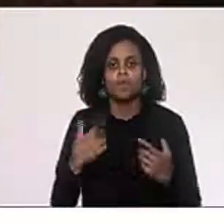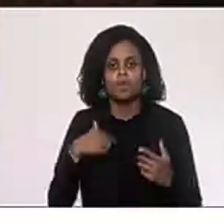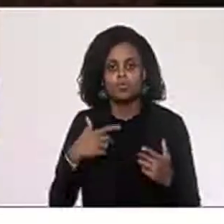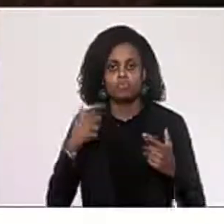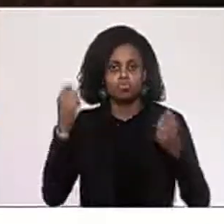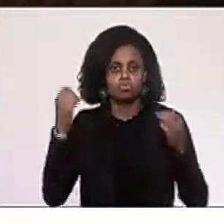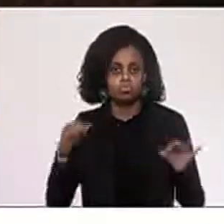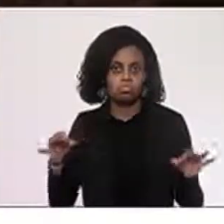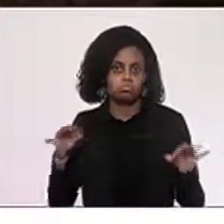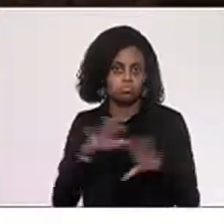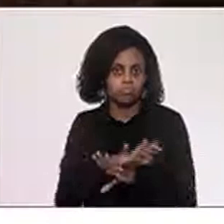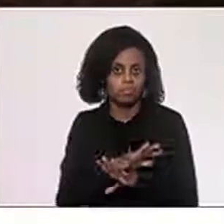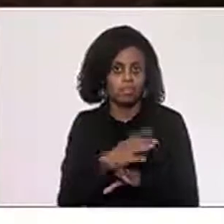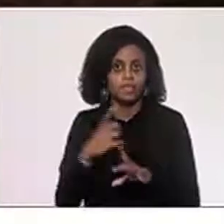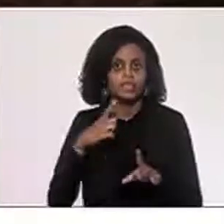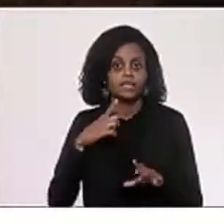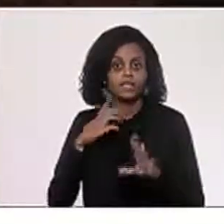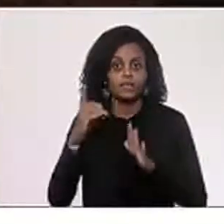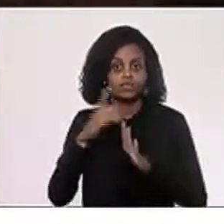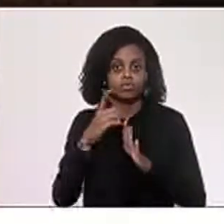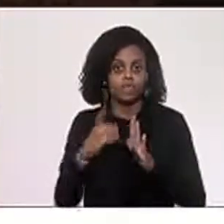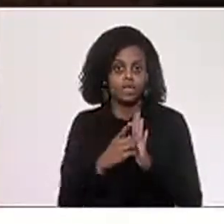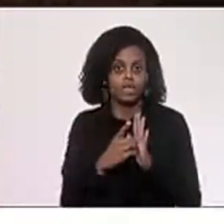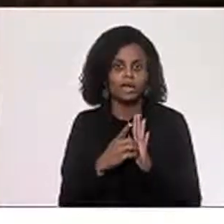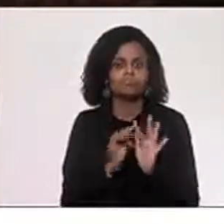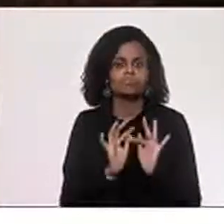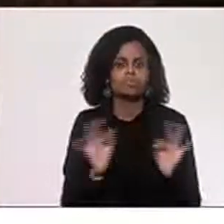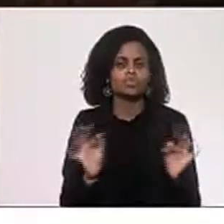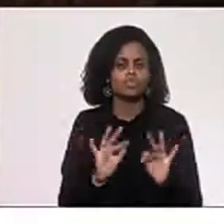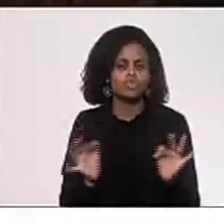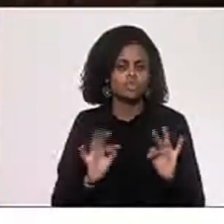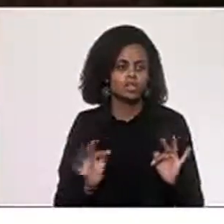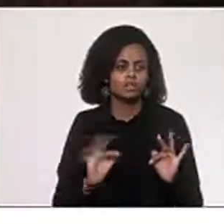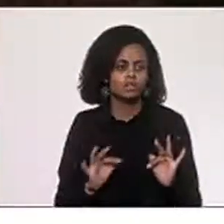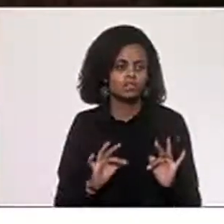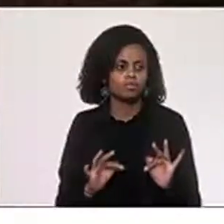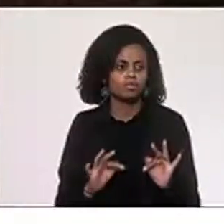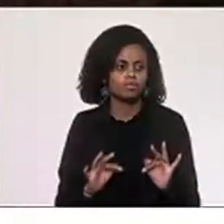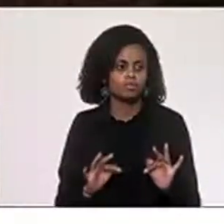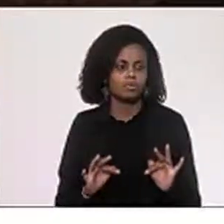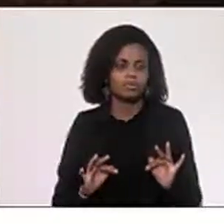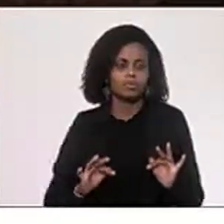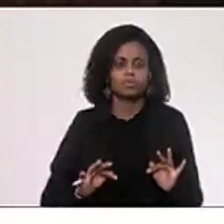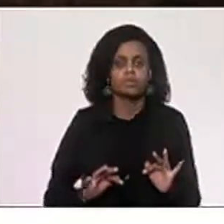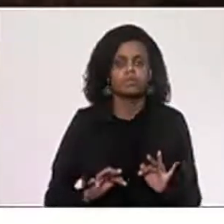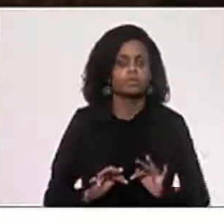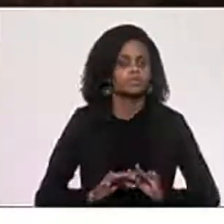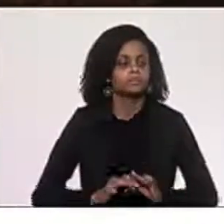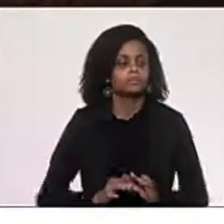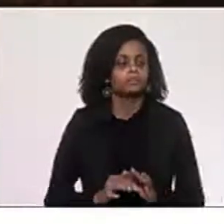concluir que tem um decreto maroto vigindo atrás